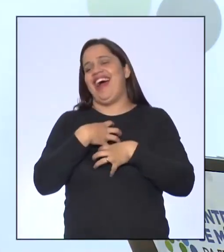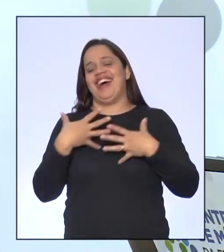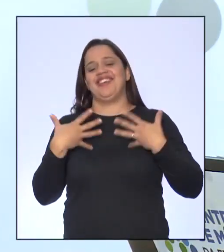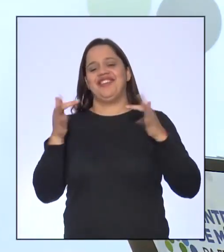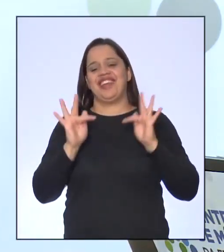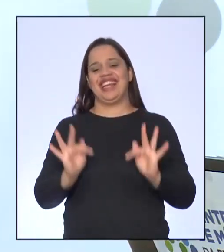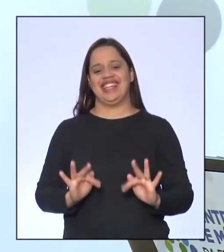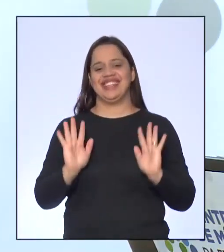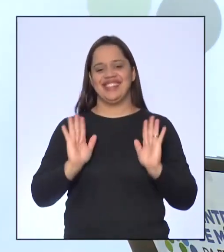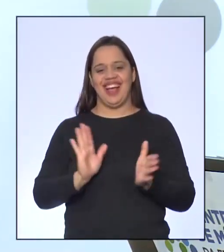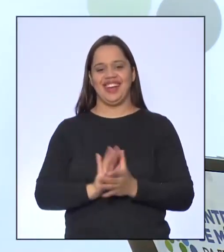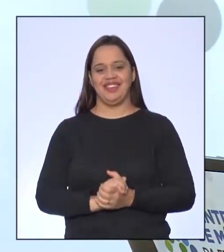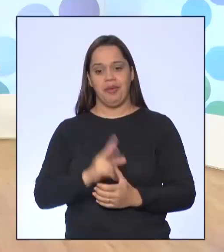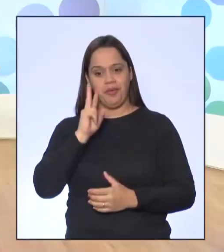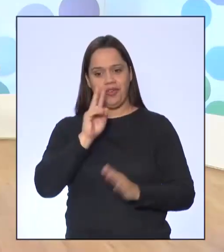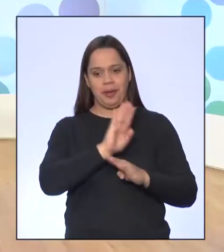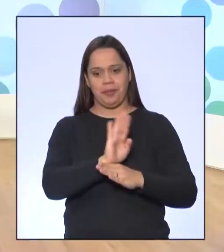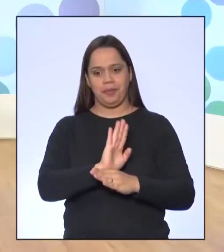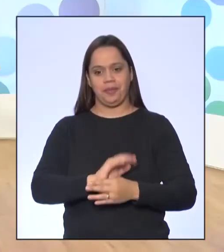magnífico, tá bom? Vamos ver o vídeo?